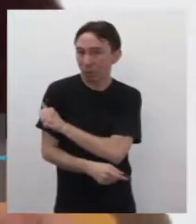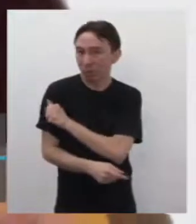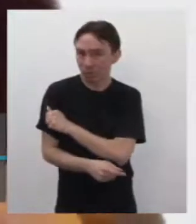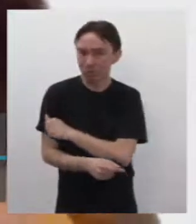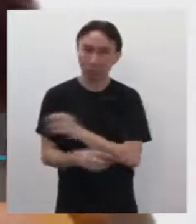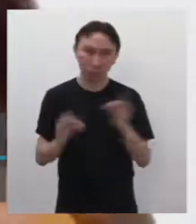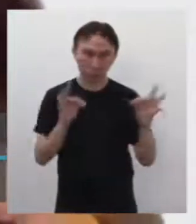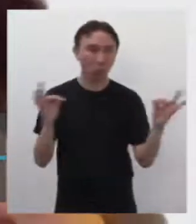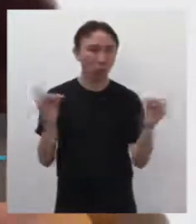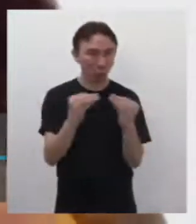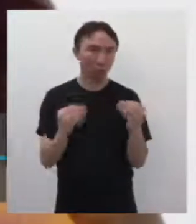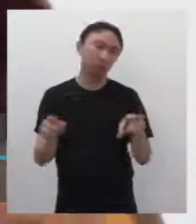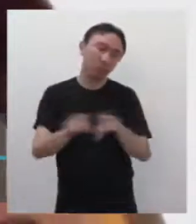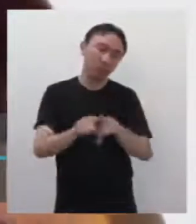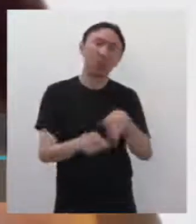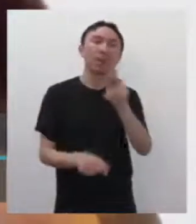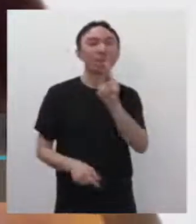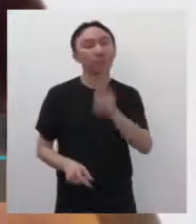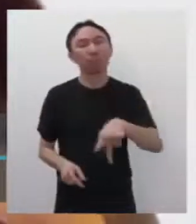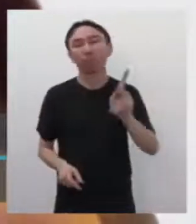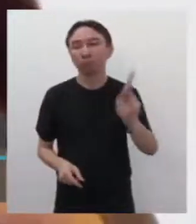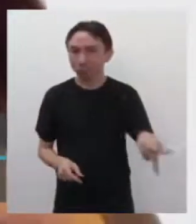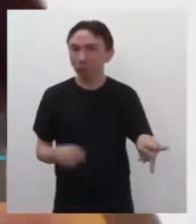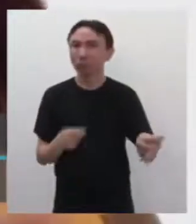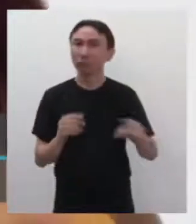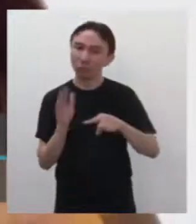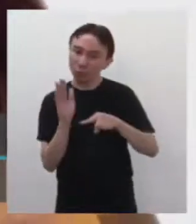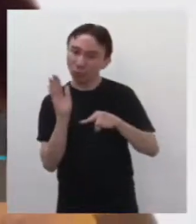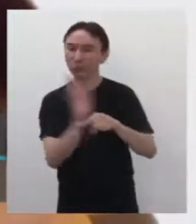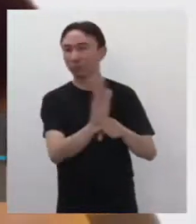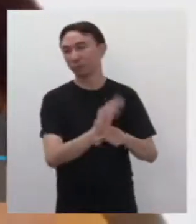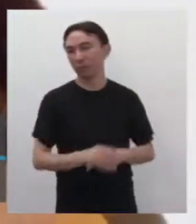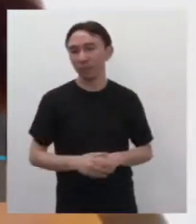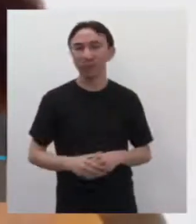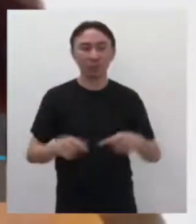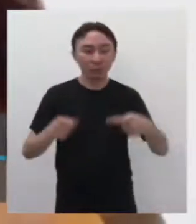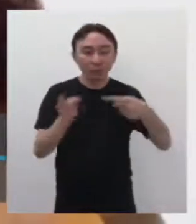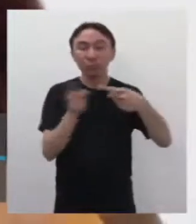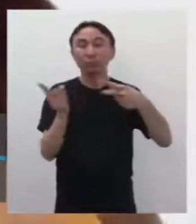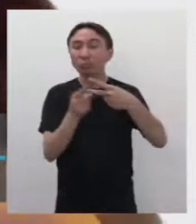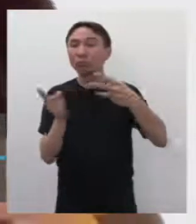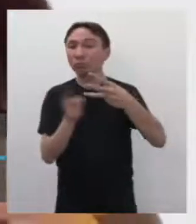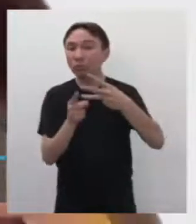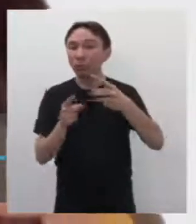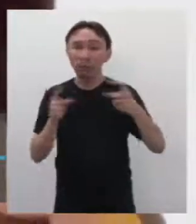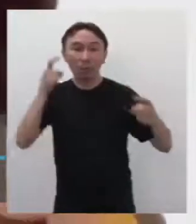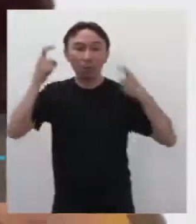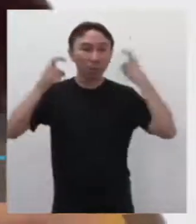vida dos professores. A gente tem 3 preocupações com esse retorno às aulas, que